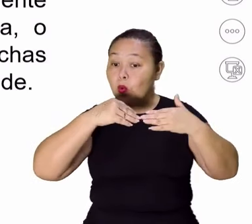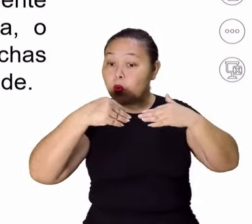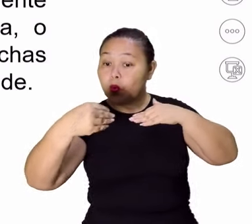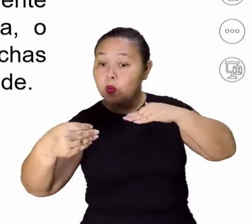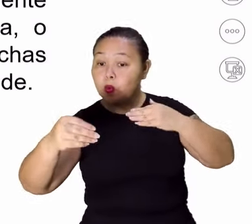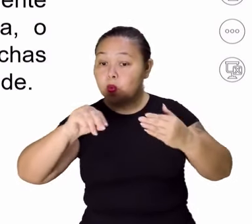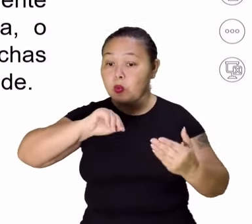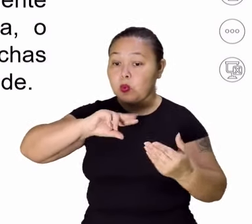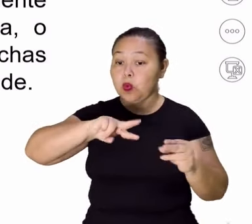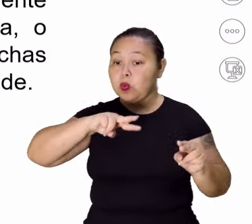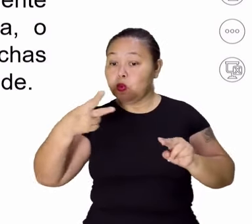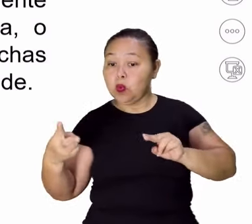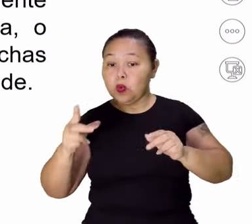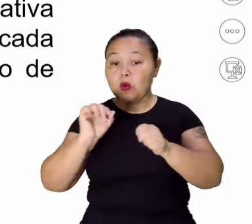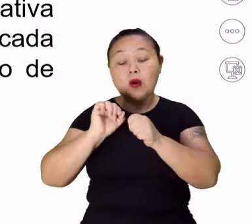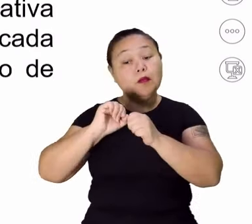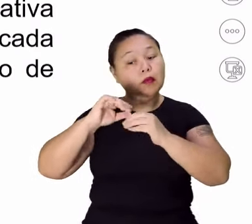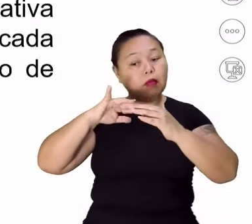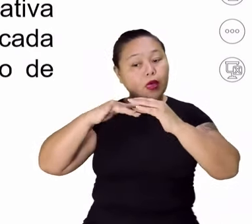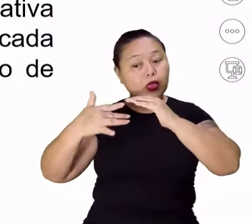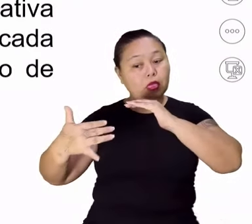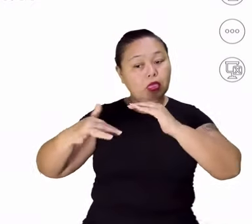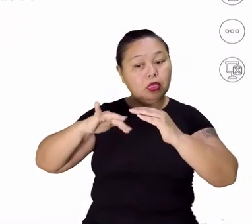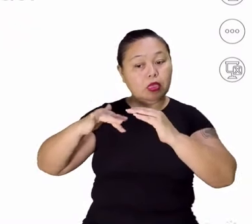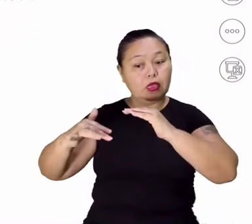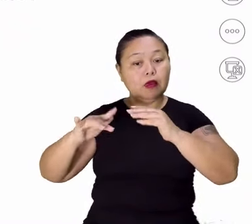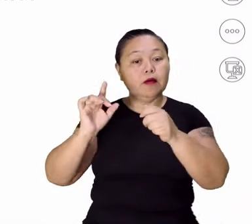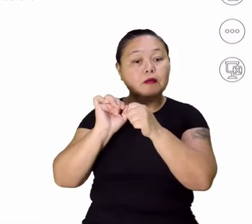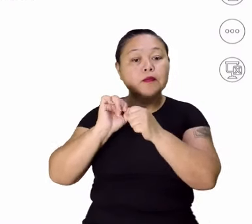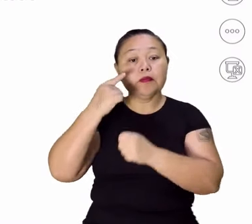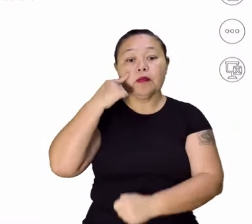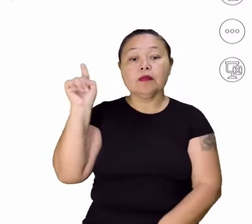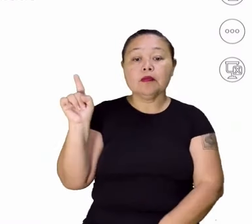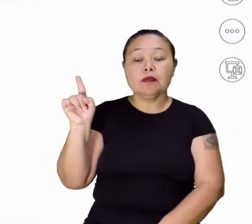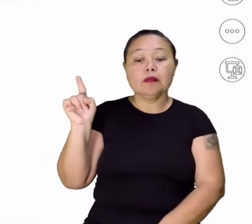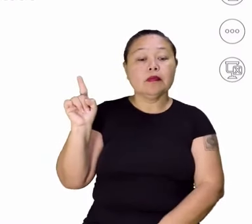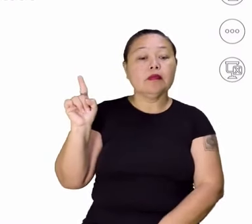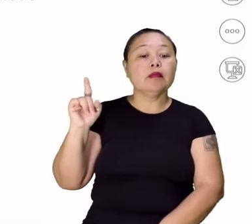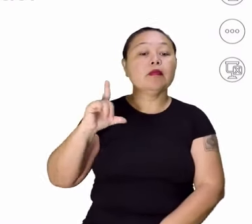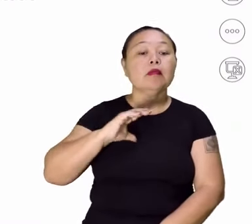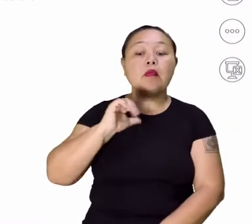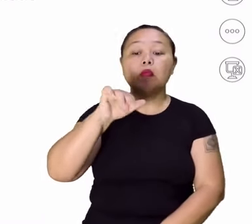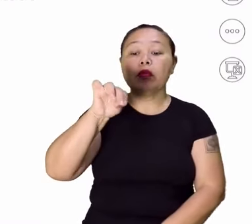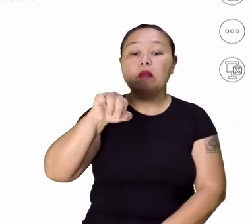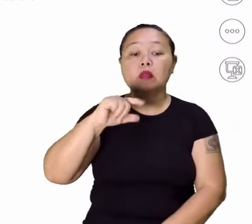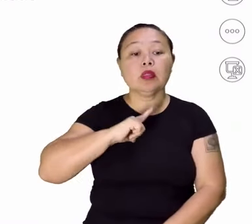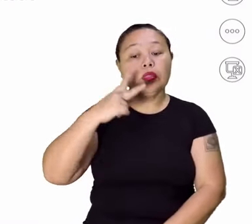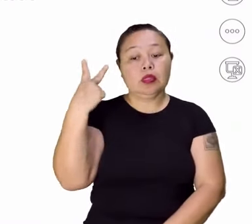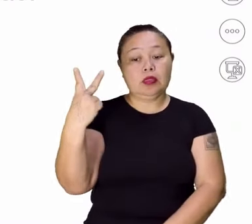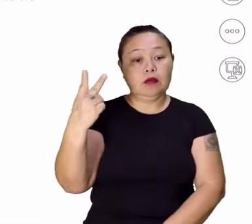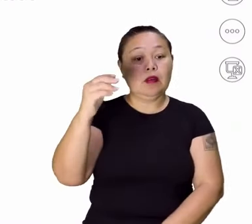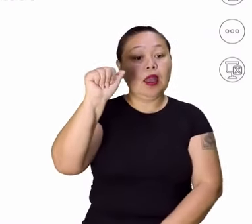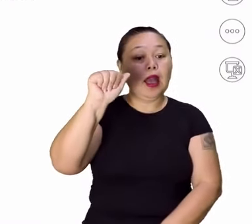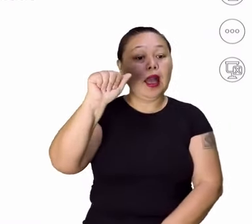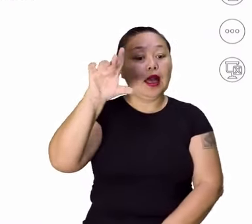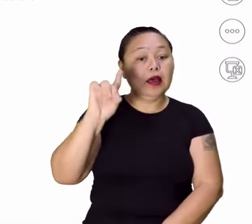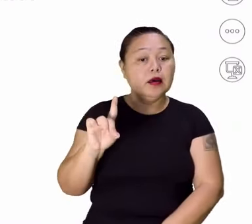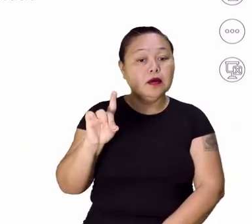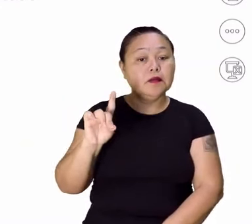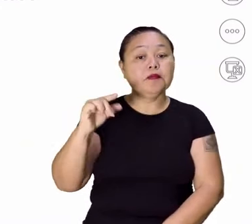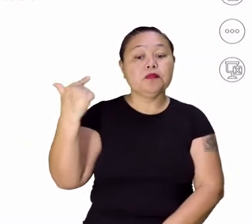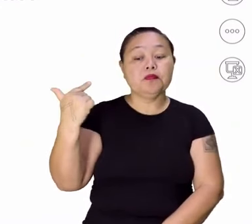convecção na 1 e condução... Sol, né? Então, vamos ver. Olha só. Condução só tem duas. A e a D. A